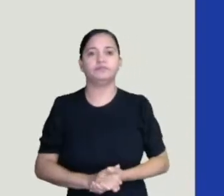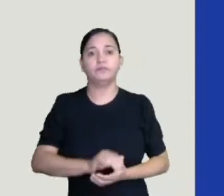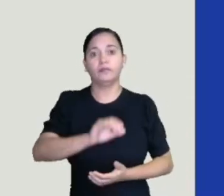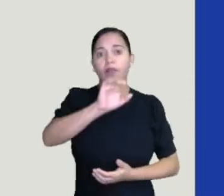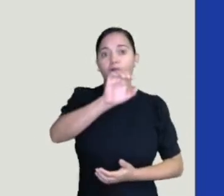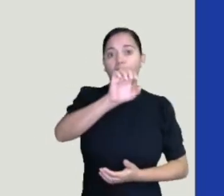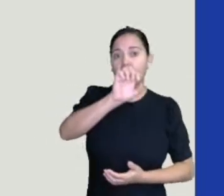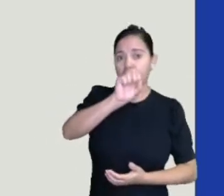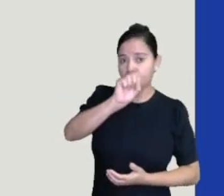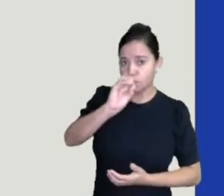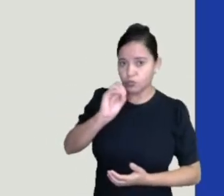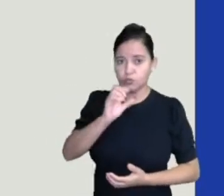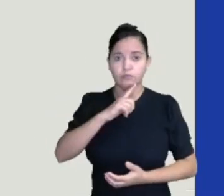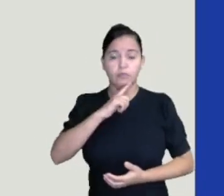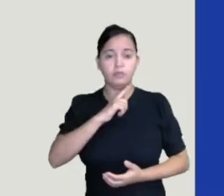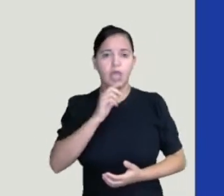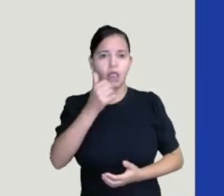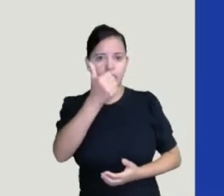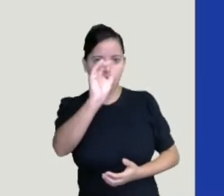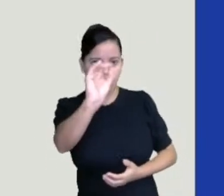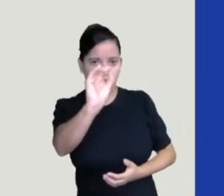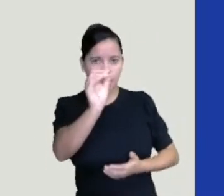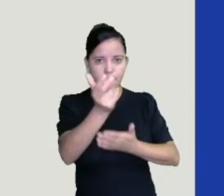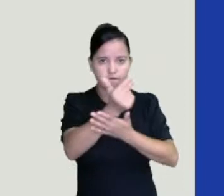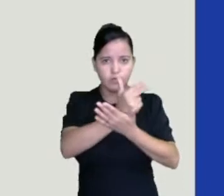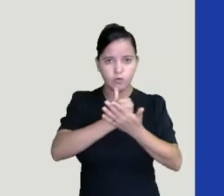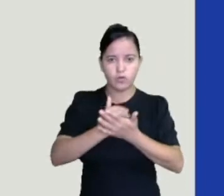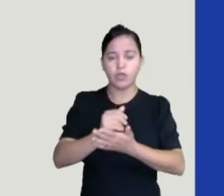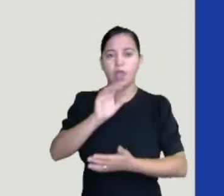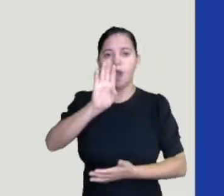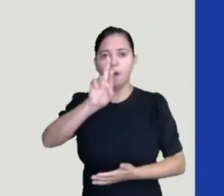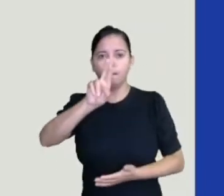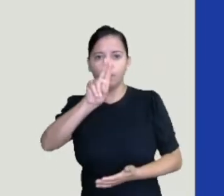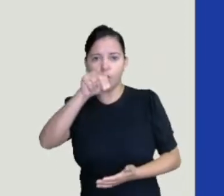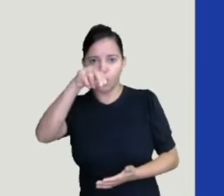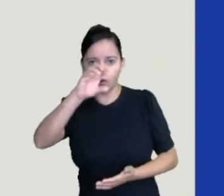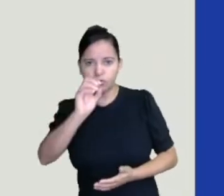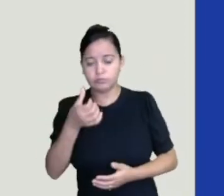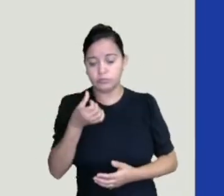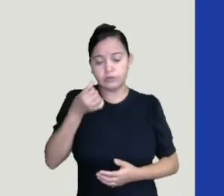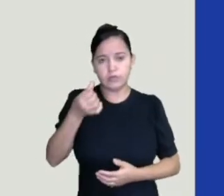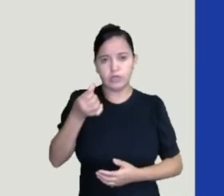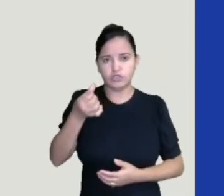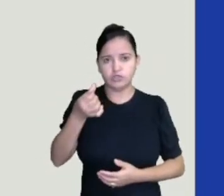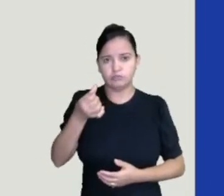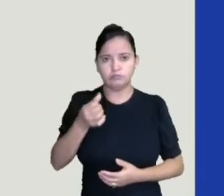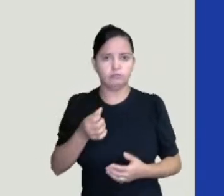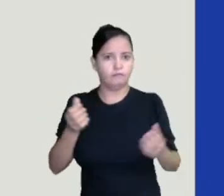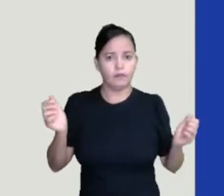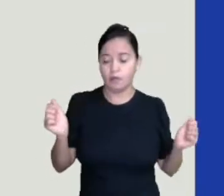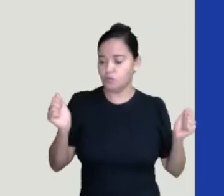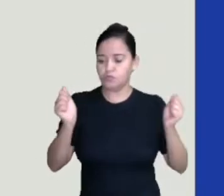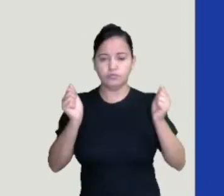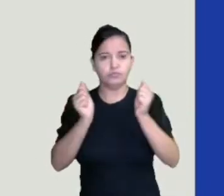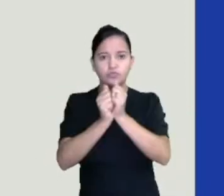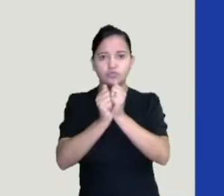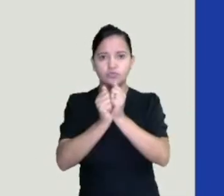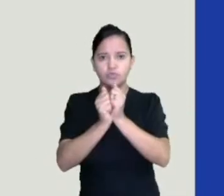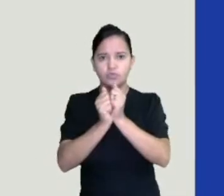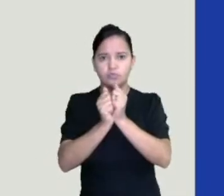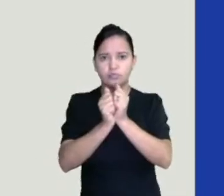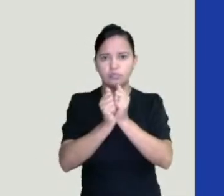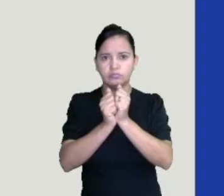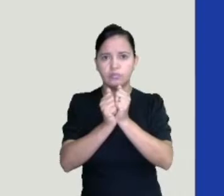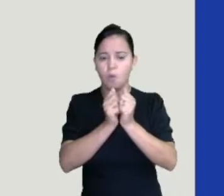Enzo possui 10 figurinhas e Bruno possui 6. Juntos, quantas figurinhas os